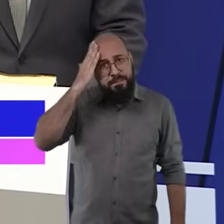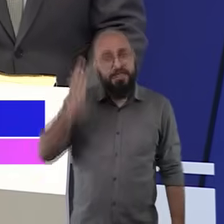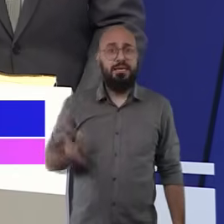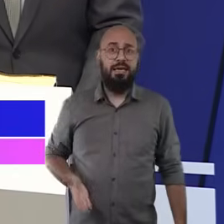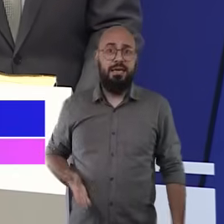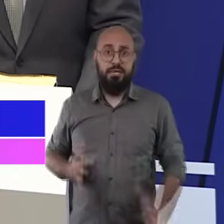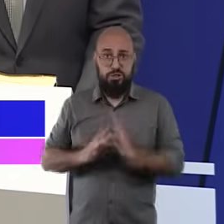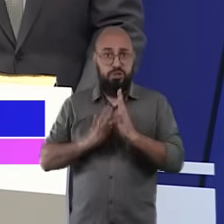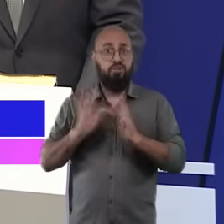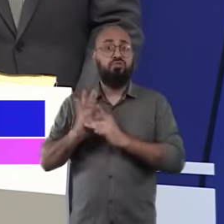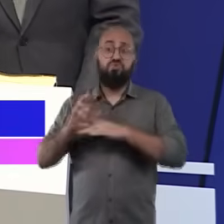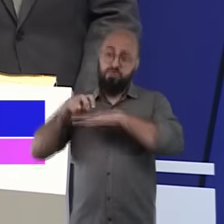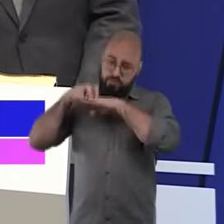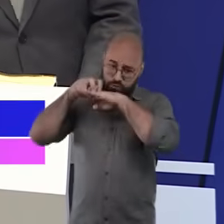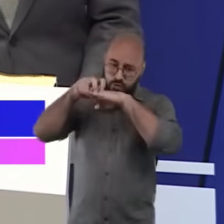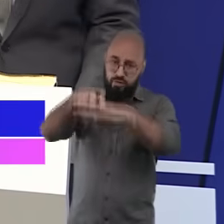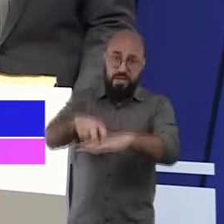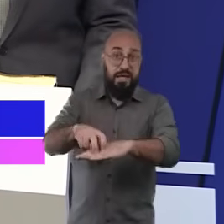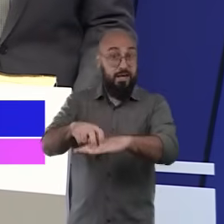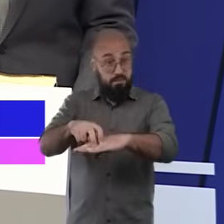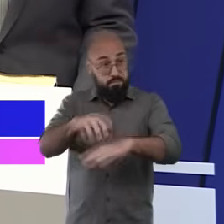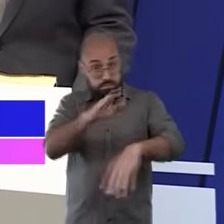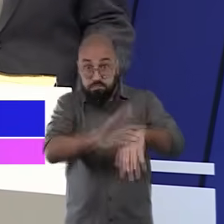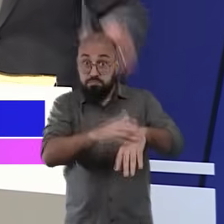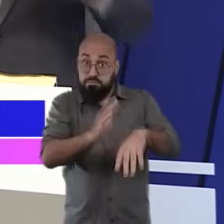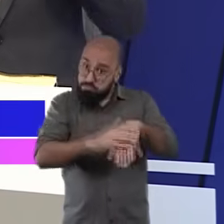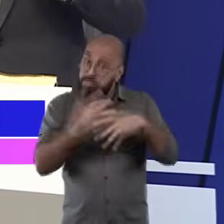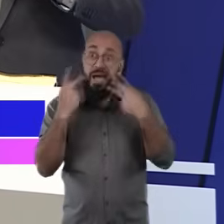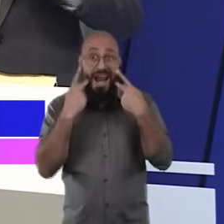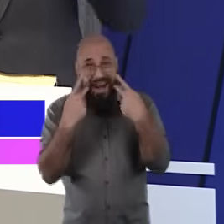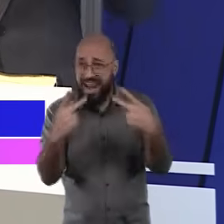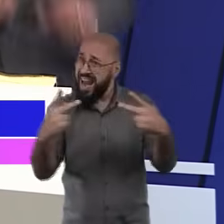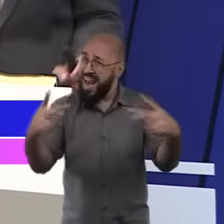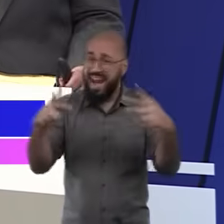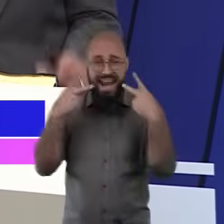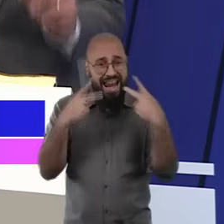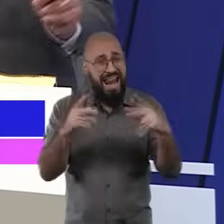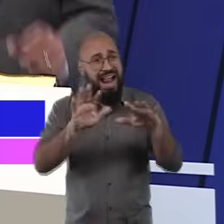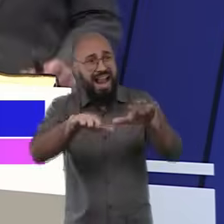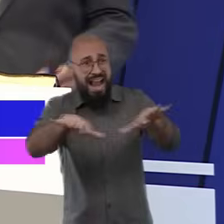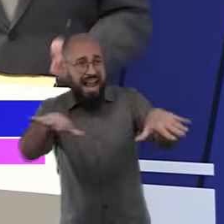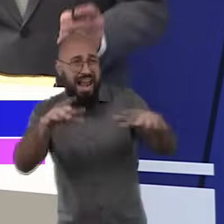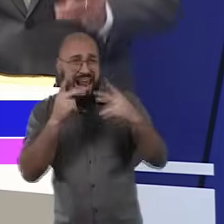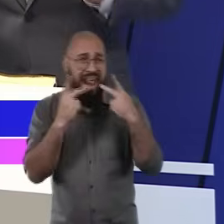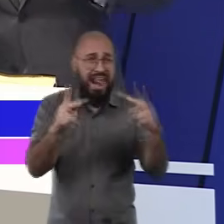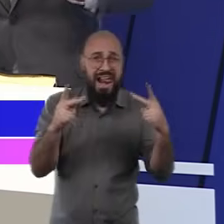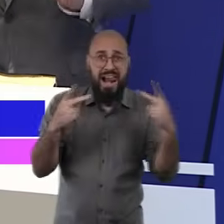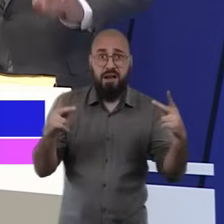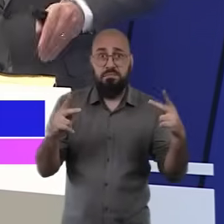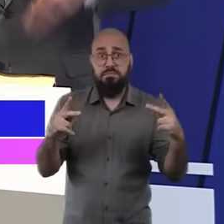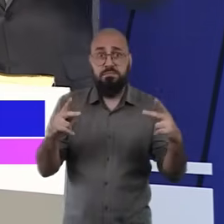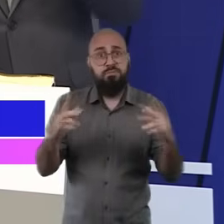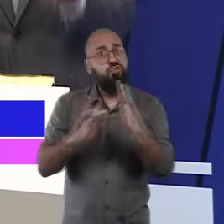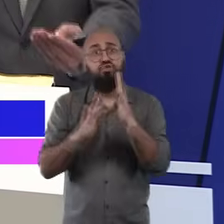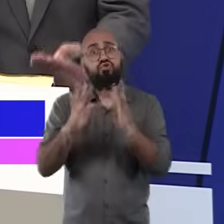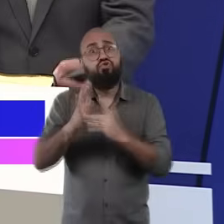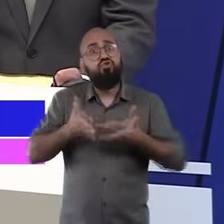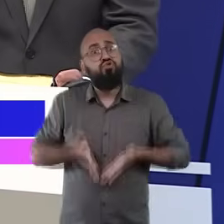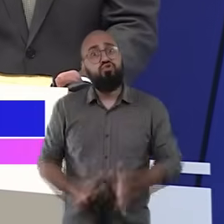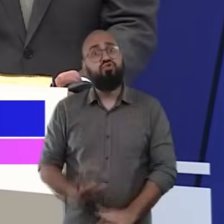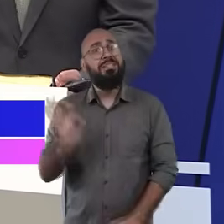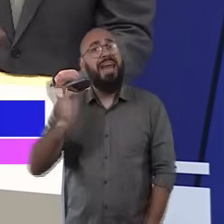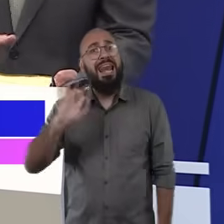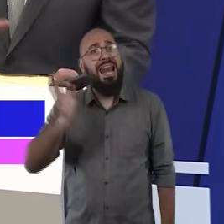de Cristo Jesus, e era isso que ele pregava. E era isso que ele advertia as pessoas. Veja, Jesus nem tinha vindo a primeira